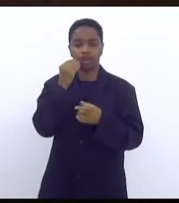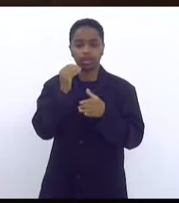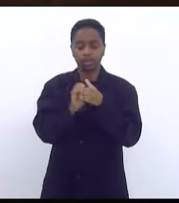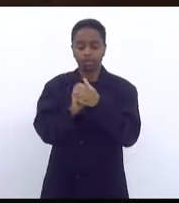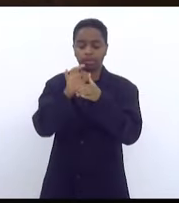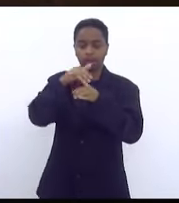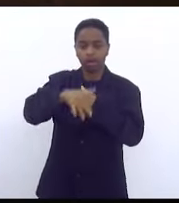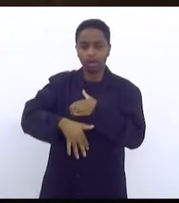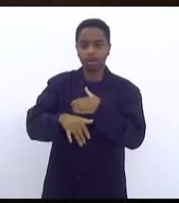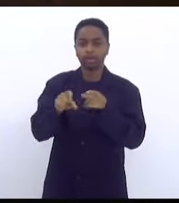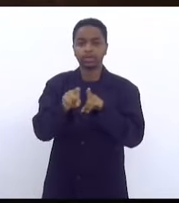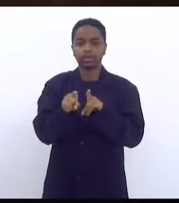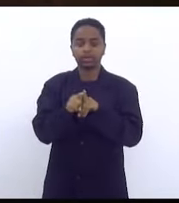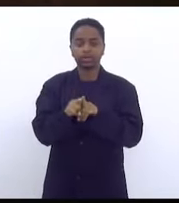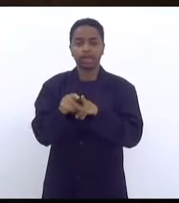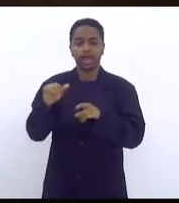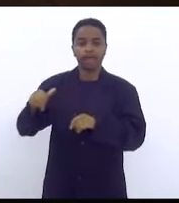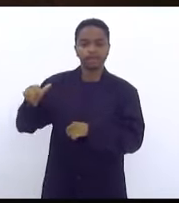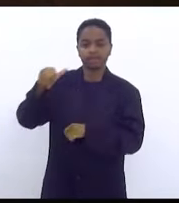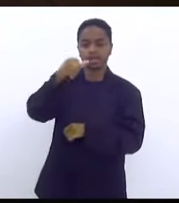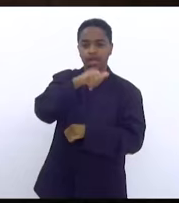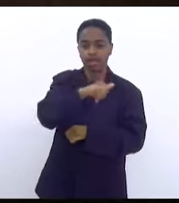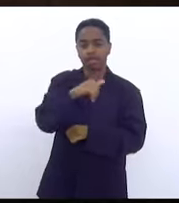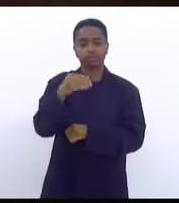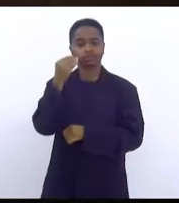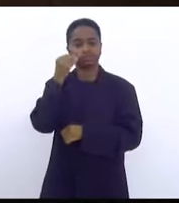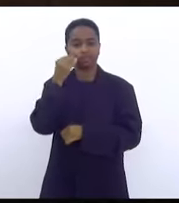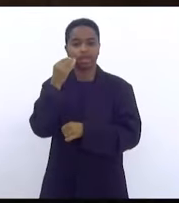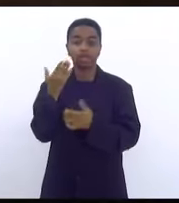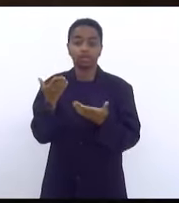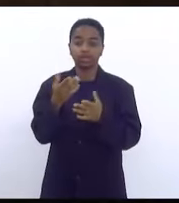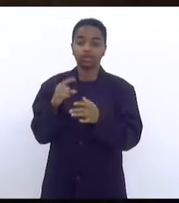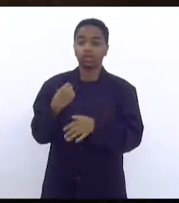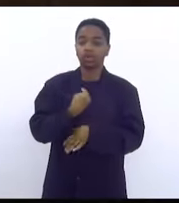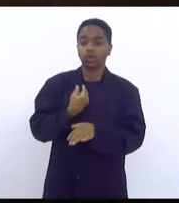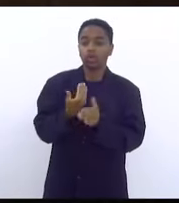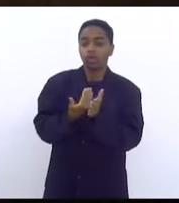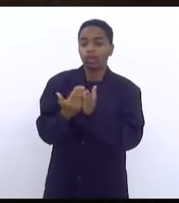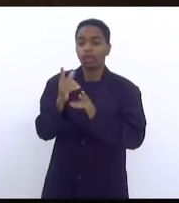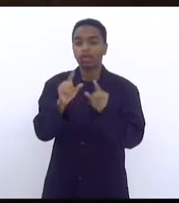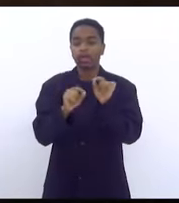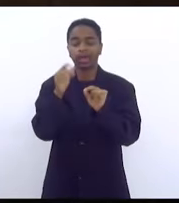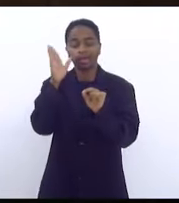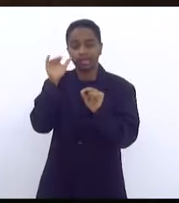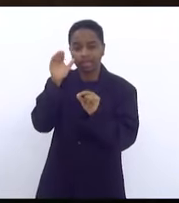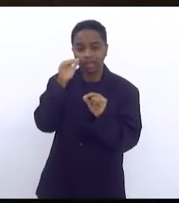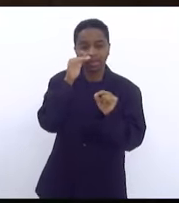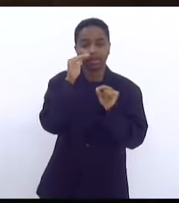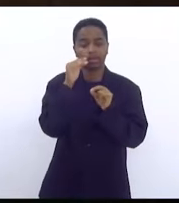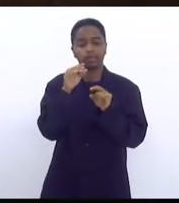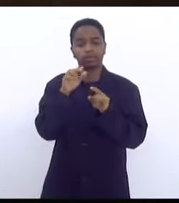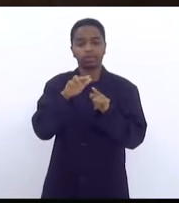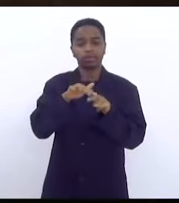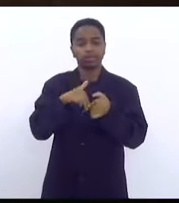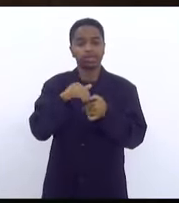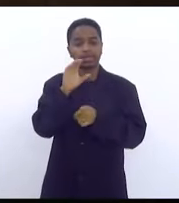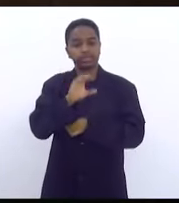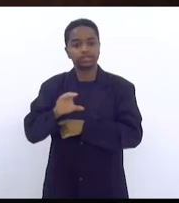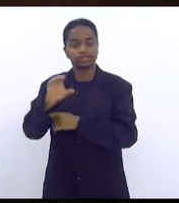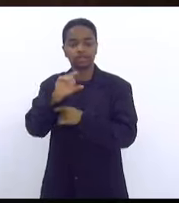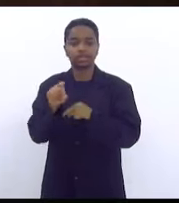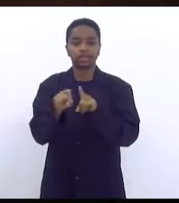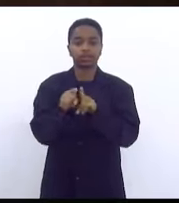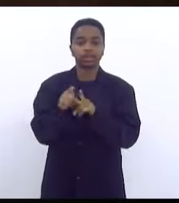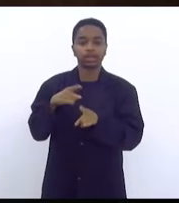fazer o foguete decolar, e isso vai criando em nós a curiosidade pela produção científica, a curiosidade